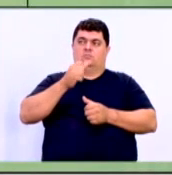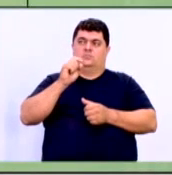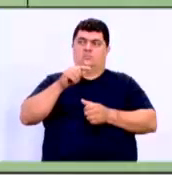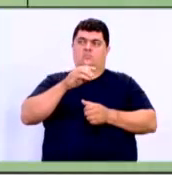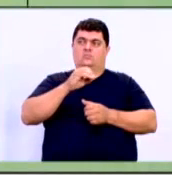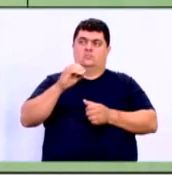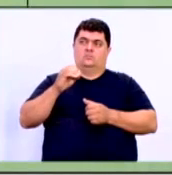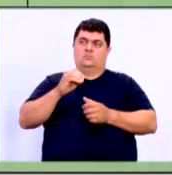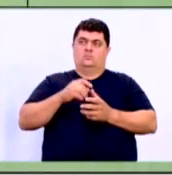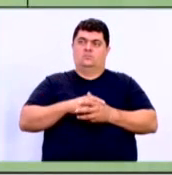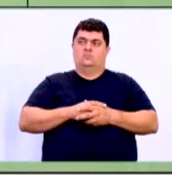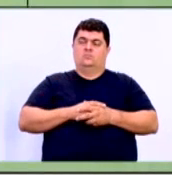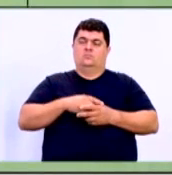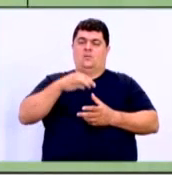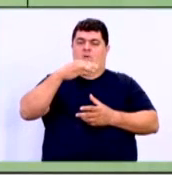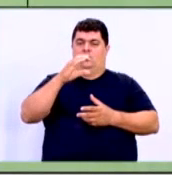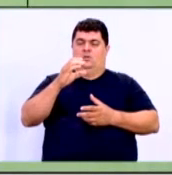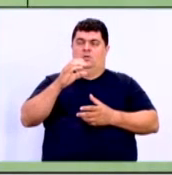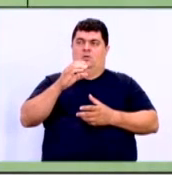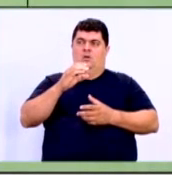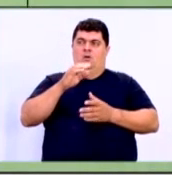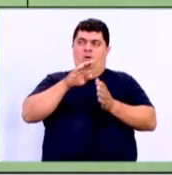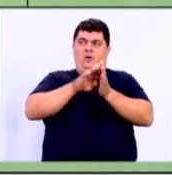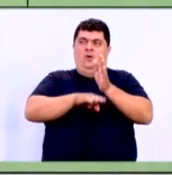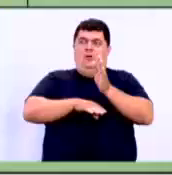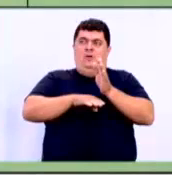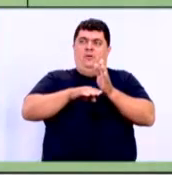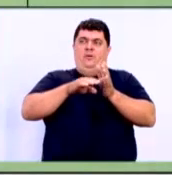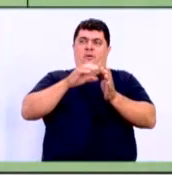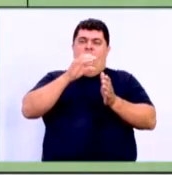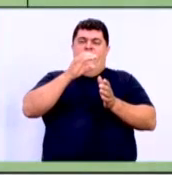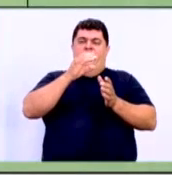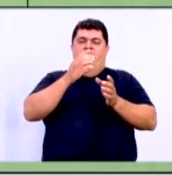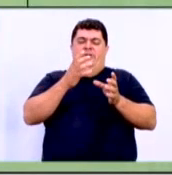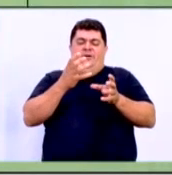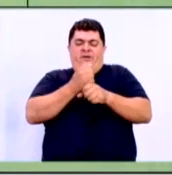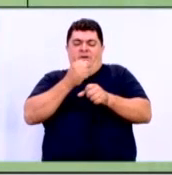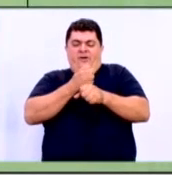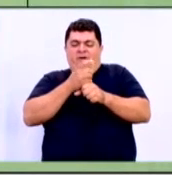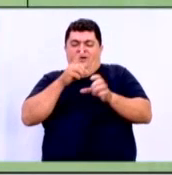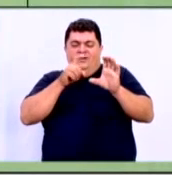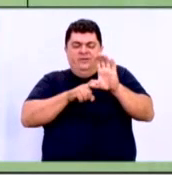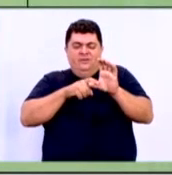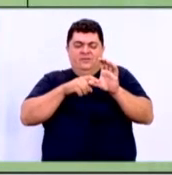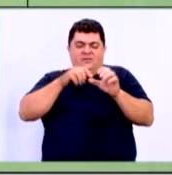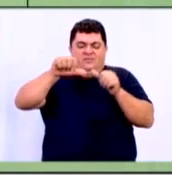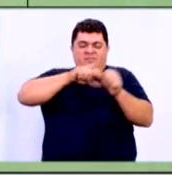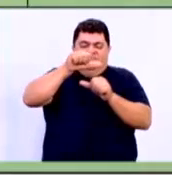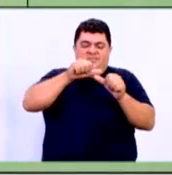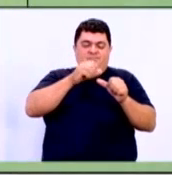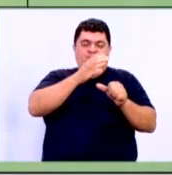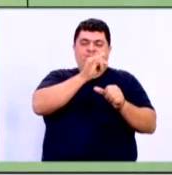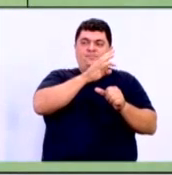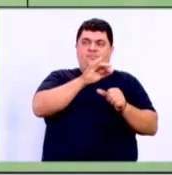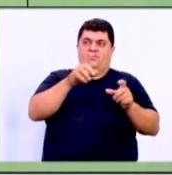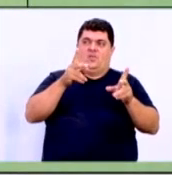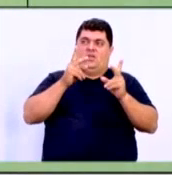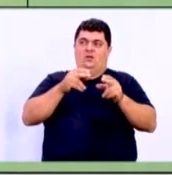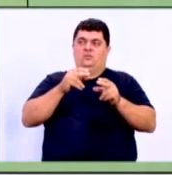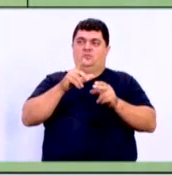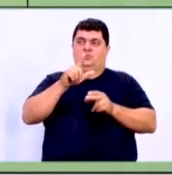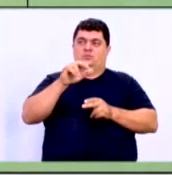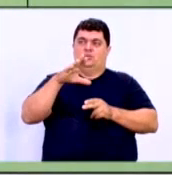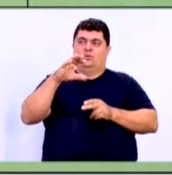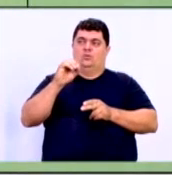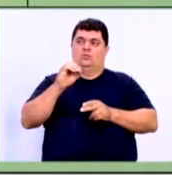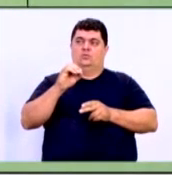a margem de contribuição, menos custos e despesas fixas, que é igual ao lucro operacional.